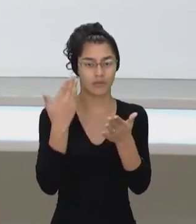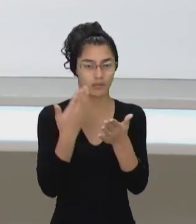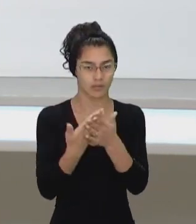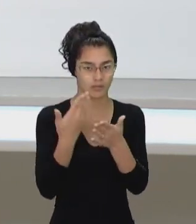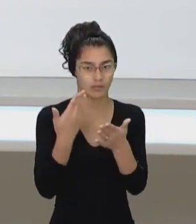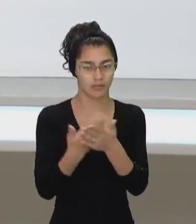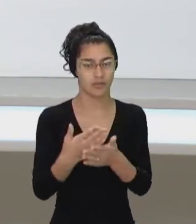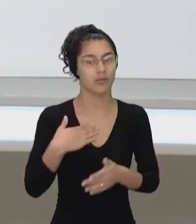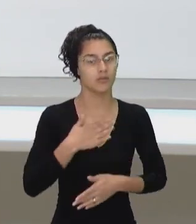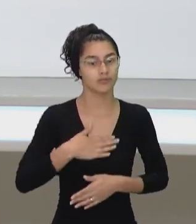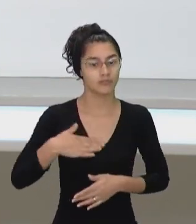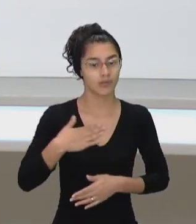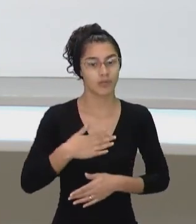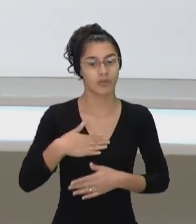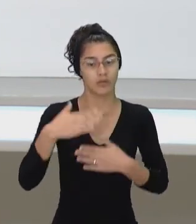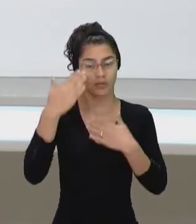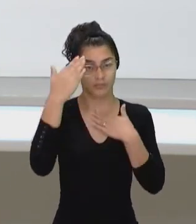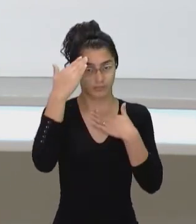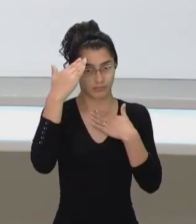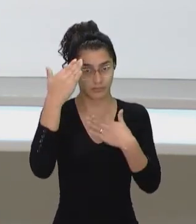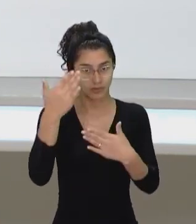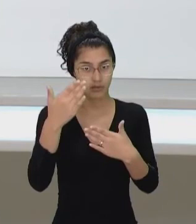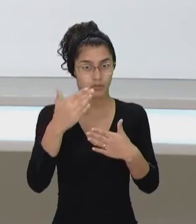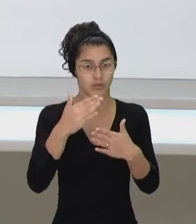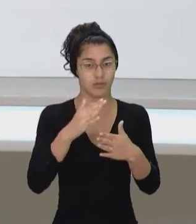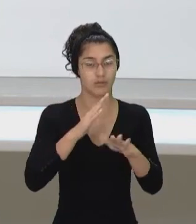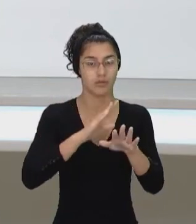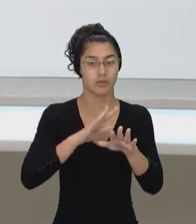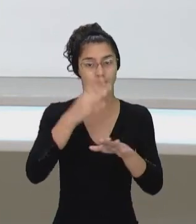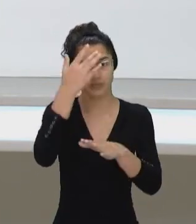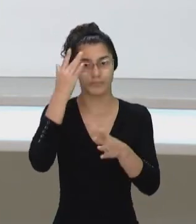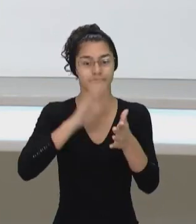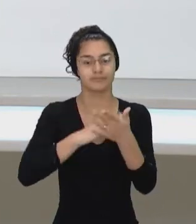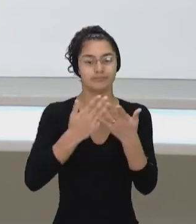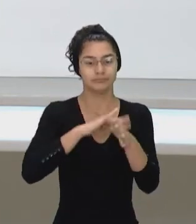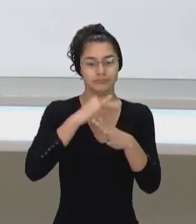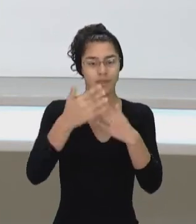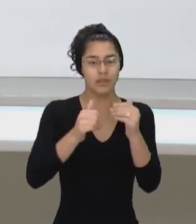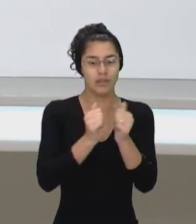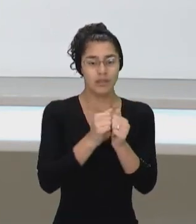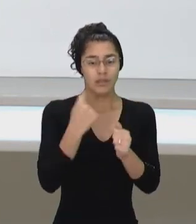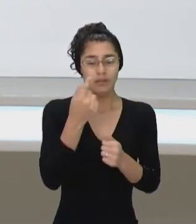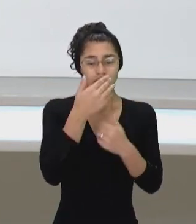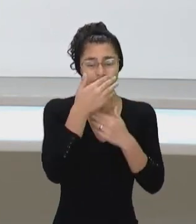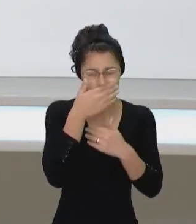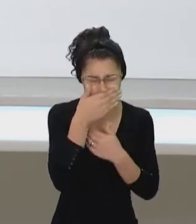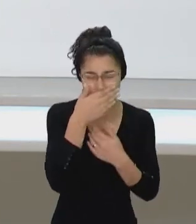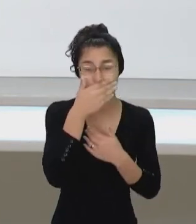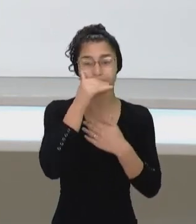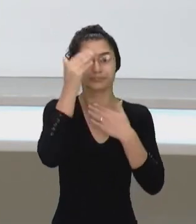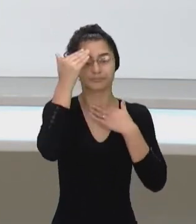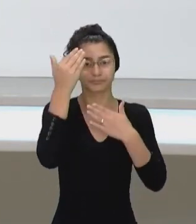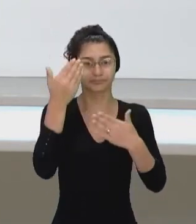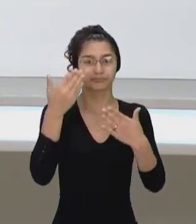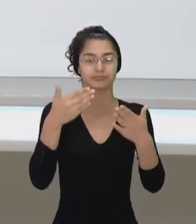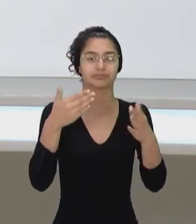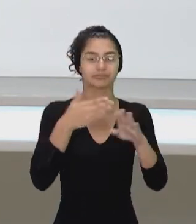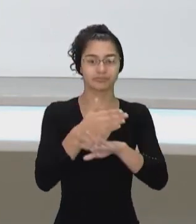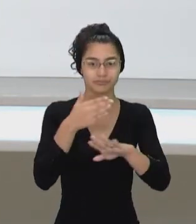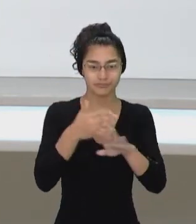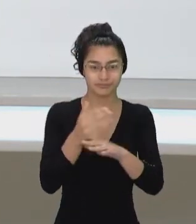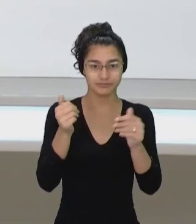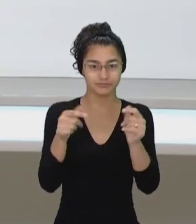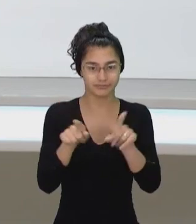aula, gostaria então de agradecer ao pessoal do Libras que está aí com a gente. Muito obrigado pela presença de